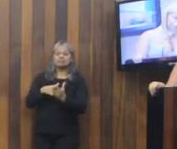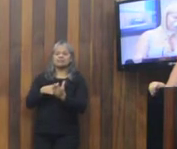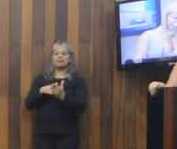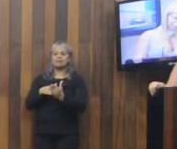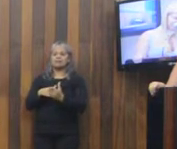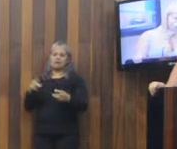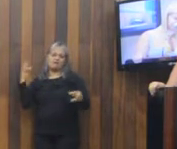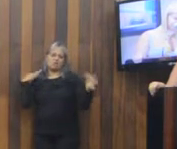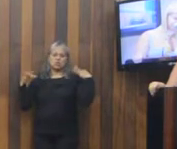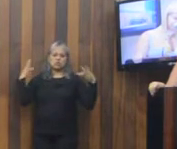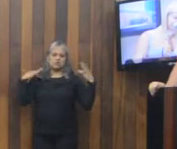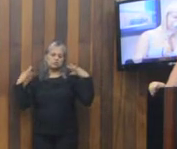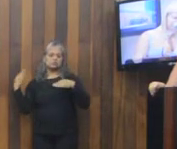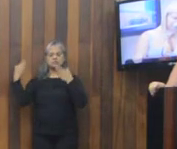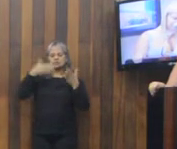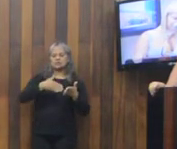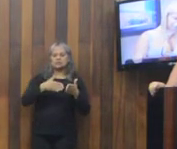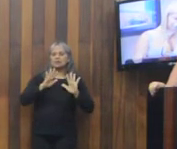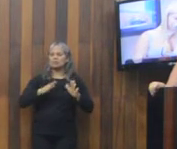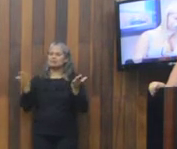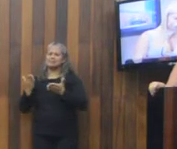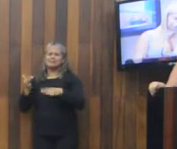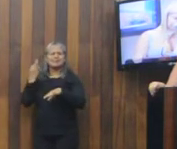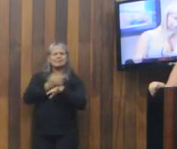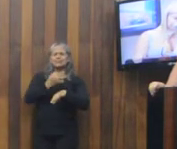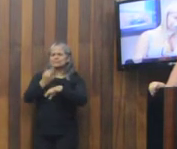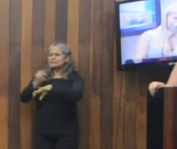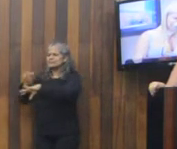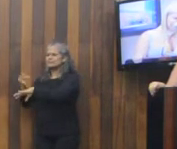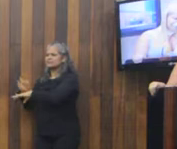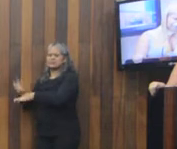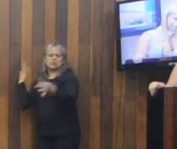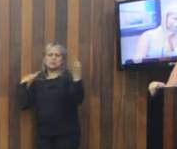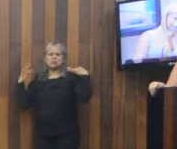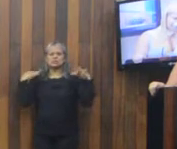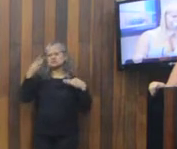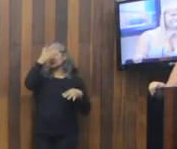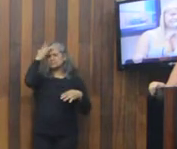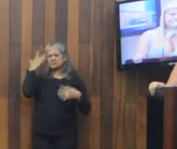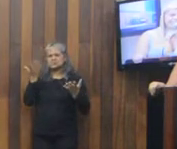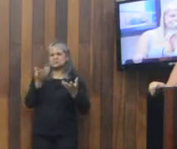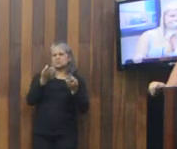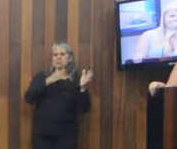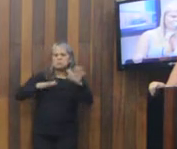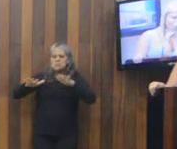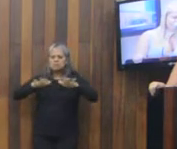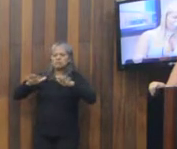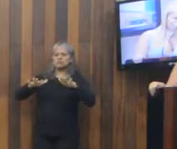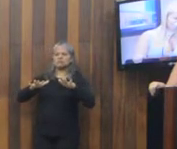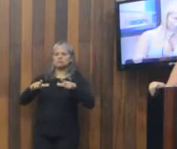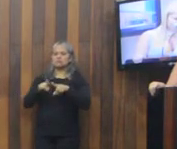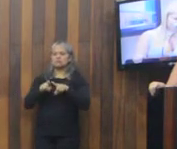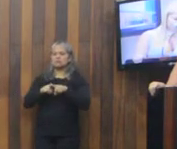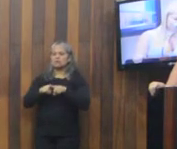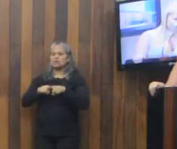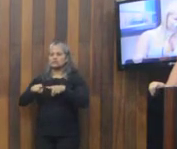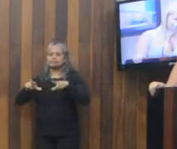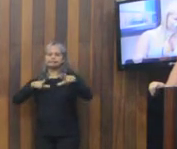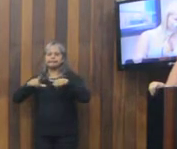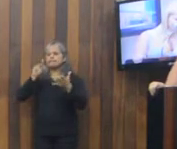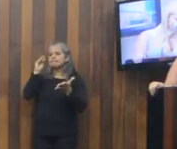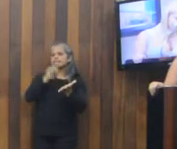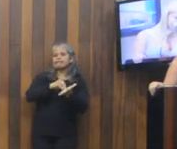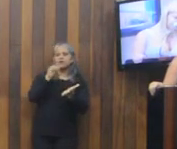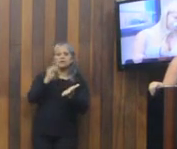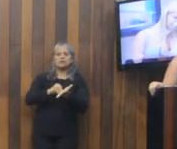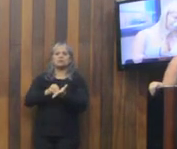movimento, falta de turista, falta de fluxo de clientes em nossa cidade. Um desemprego muito grande. E